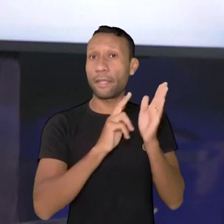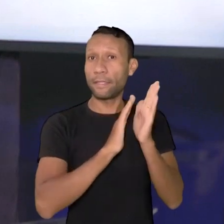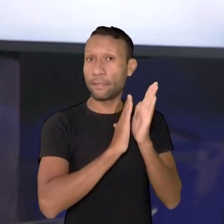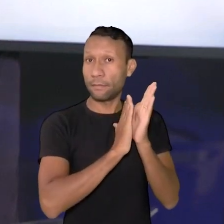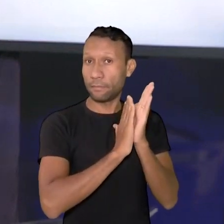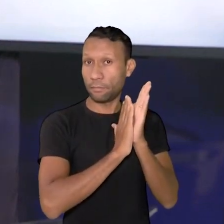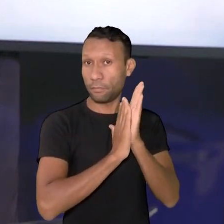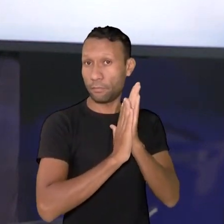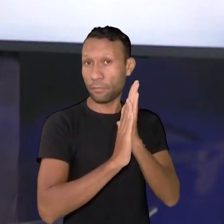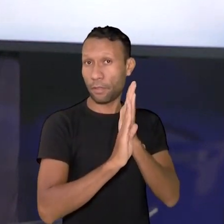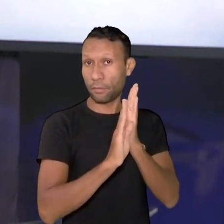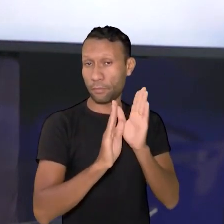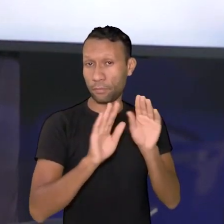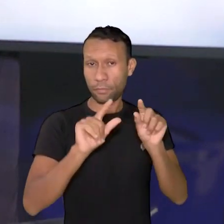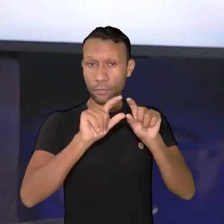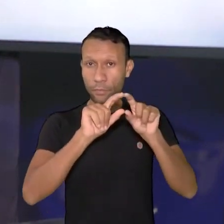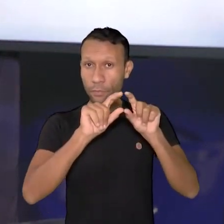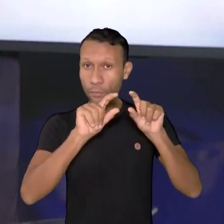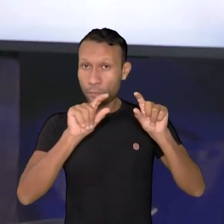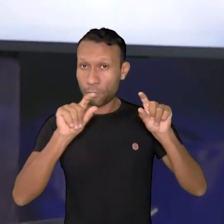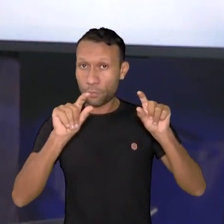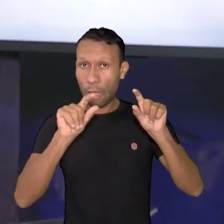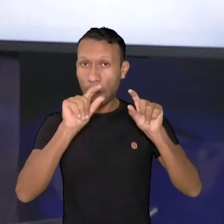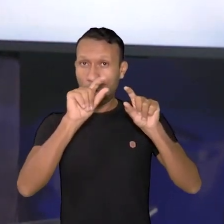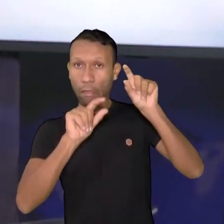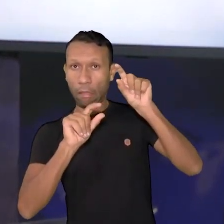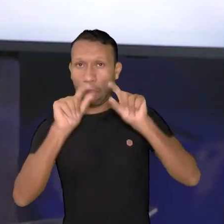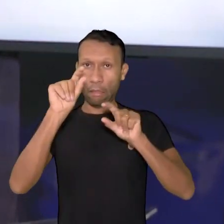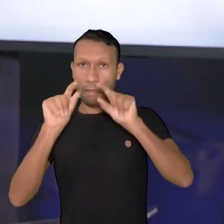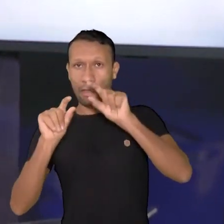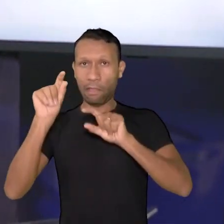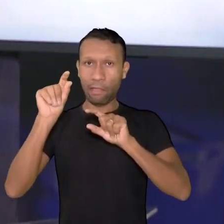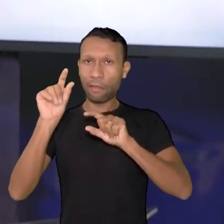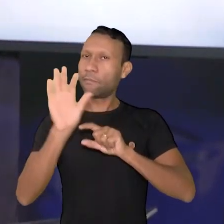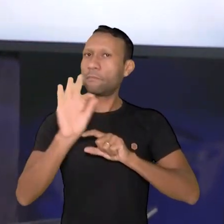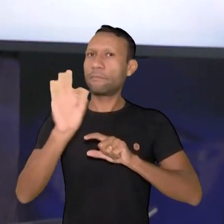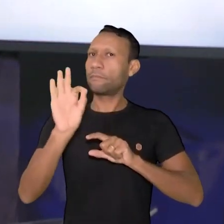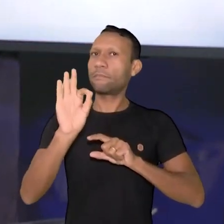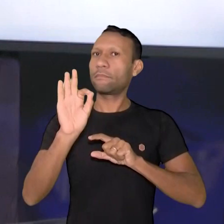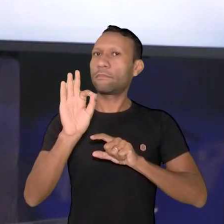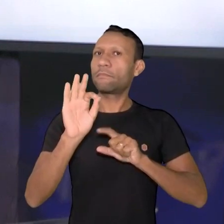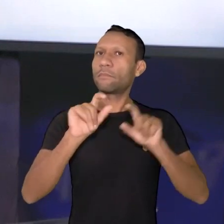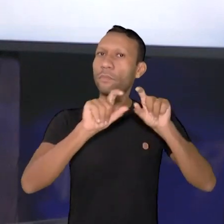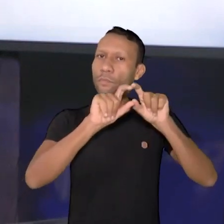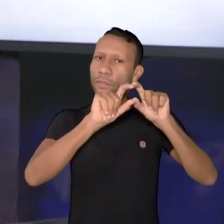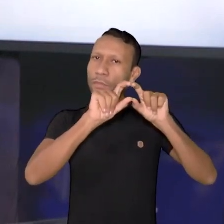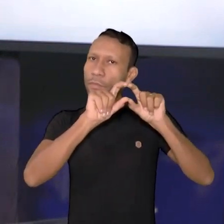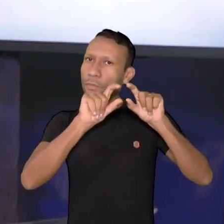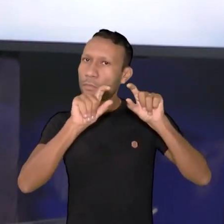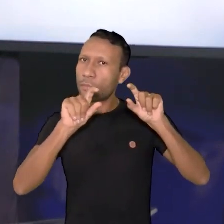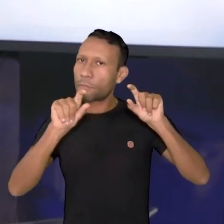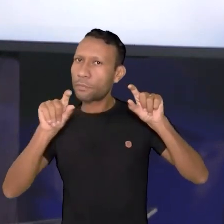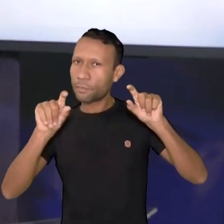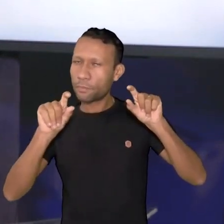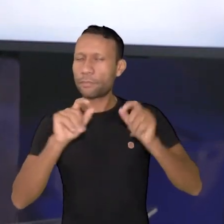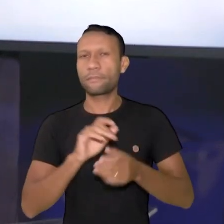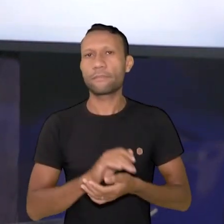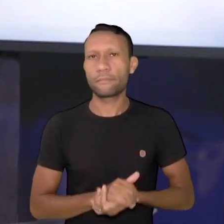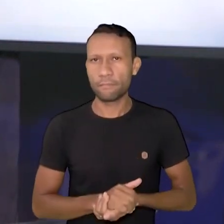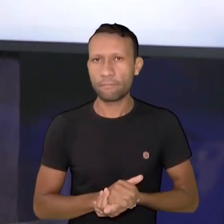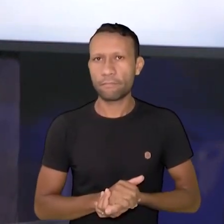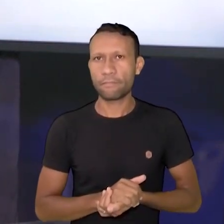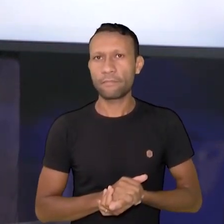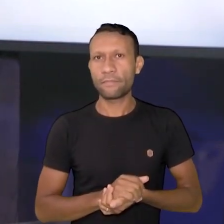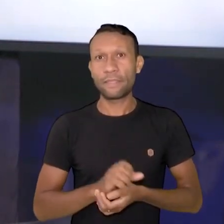mesma linha, eu não posso estar em linhas diferentes, porque é a mesma linha que vai indicar que eu estou falando a mesma palavra. Porque se eu